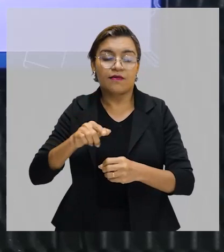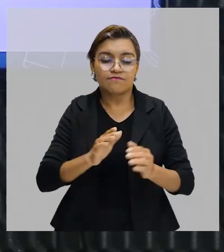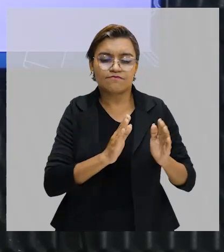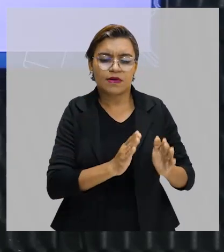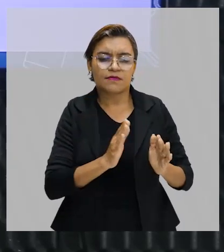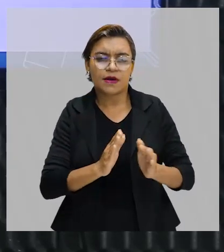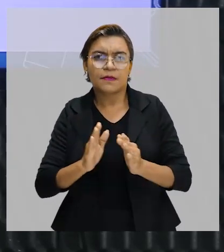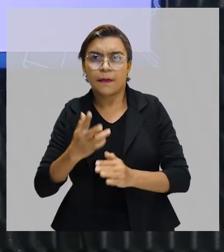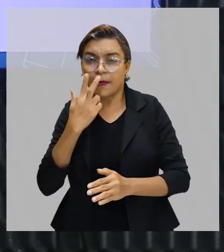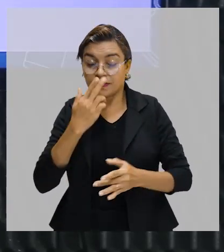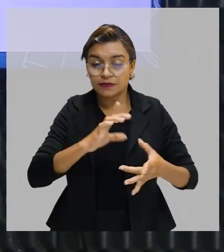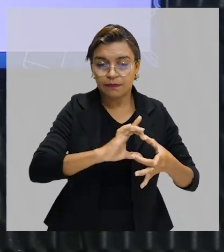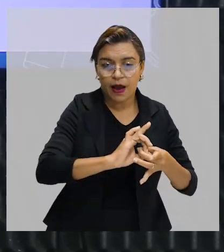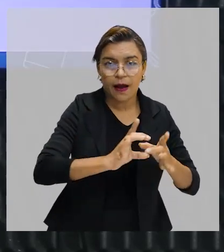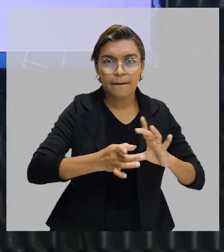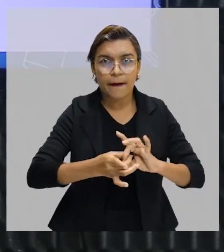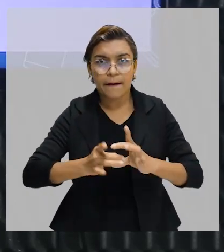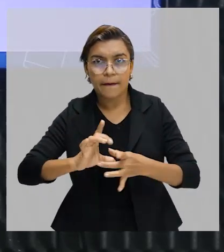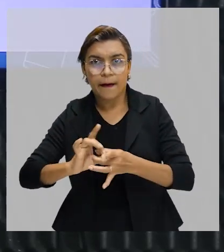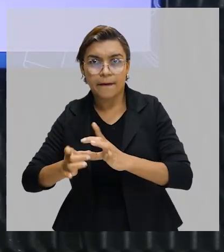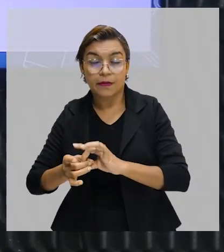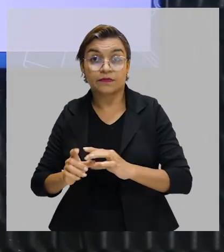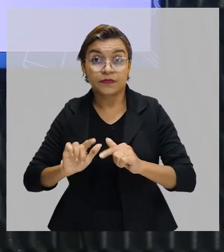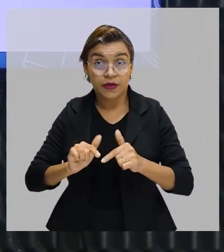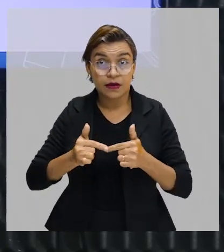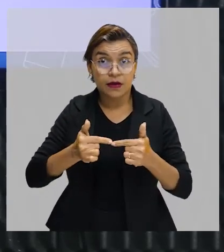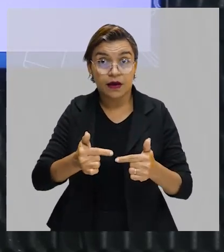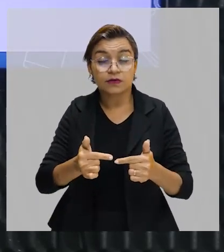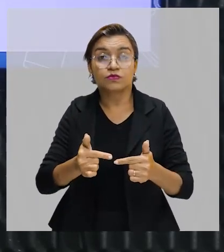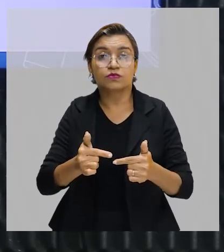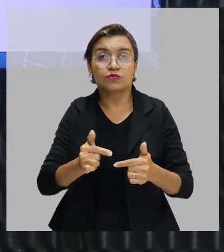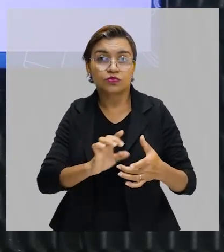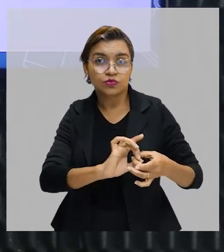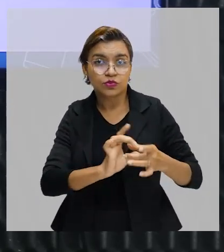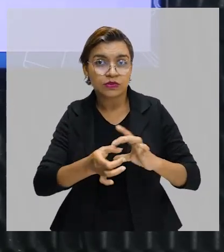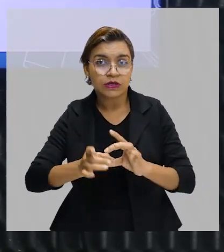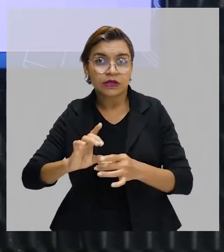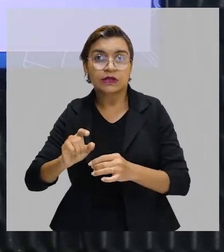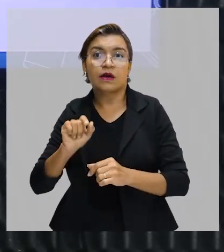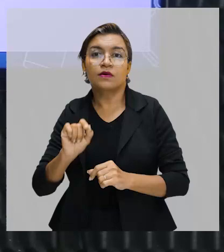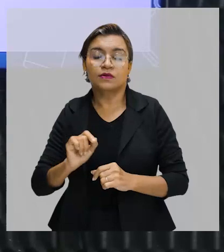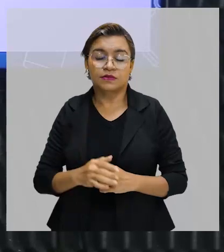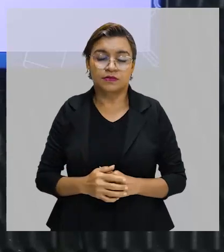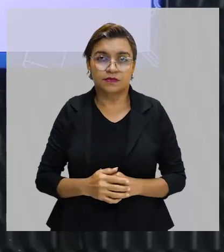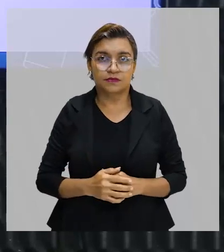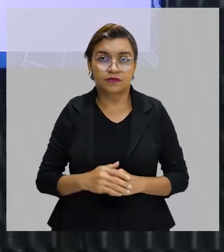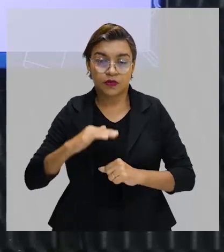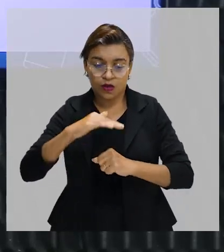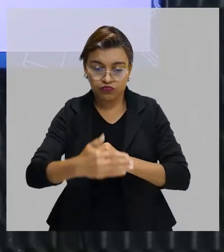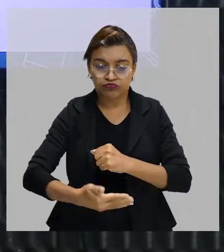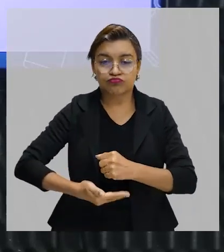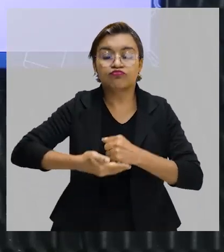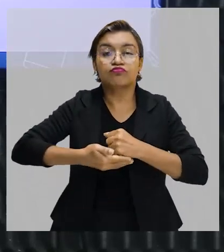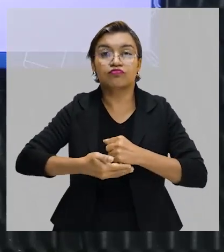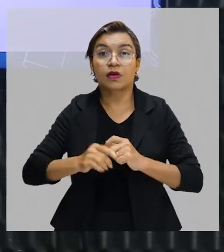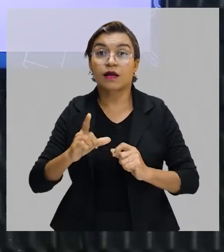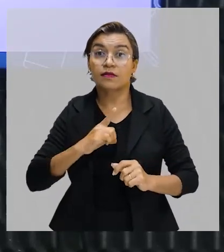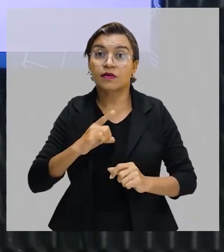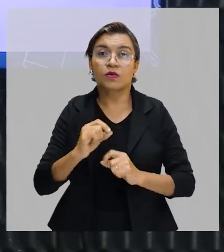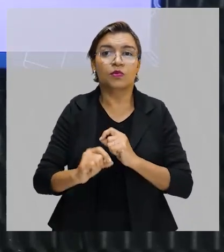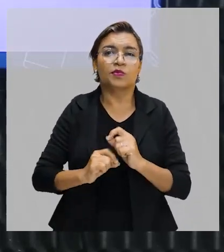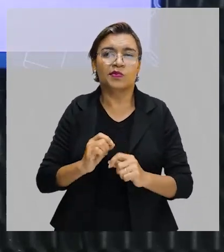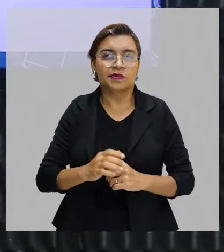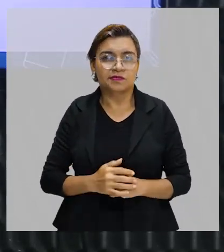Tá ok? Então essa reação em cadeia, para que ela seja uma reação em cadeia autossustentada, nós vamos ter que ter